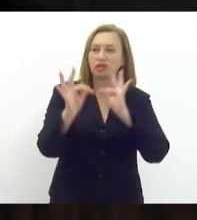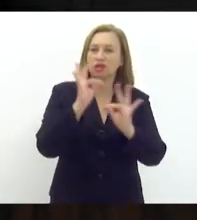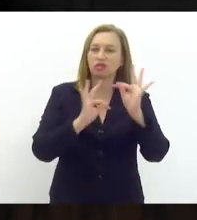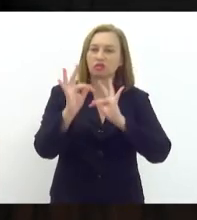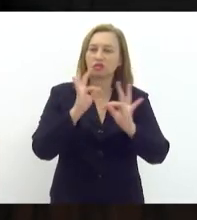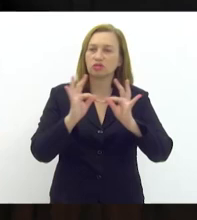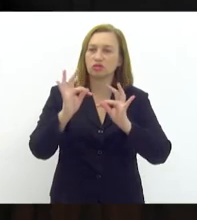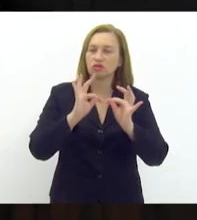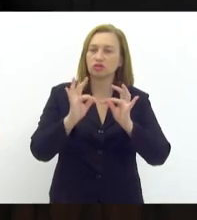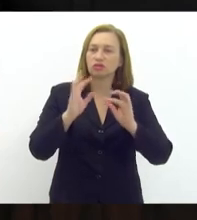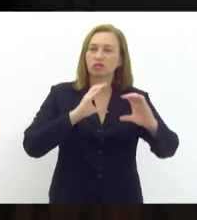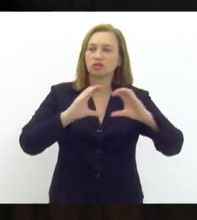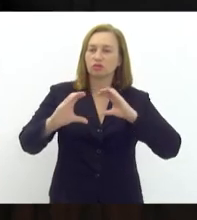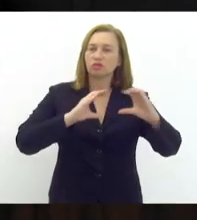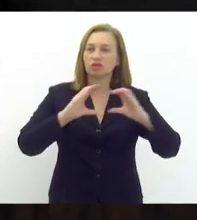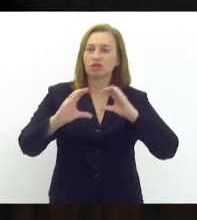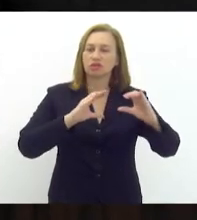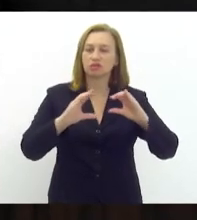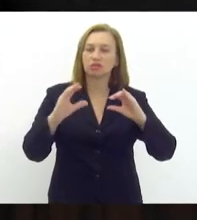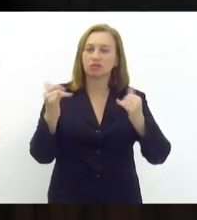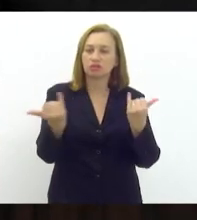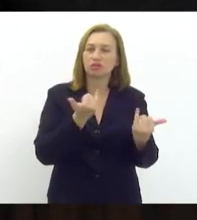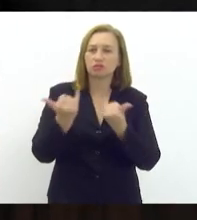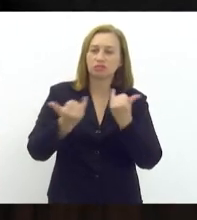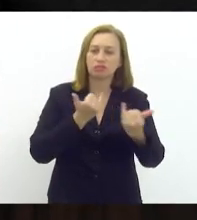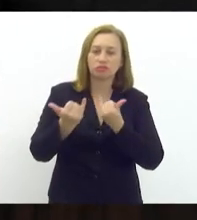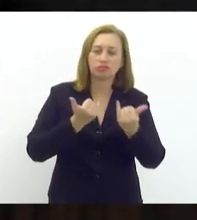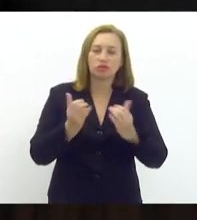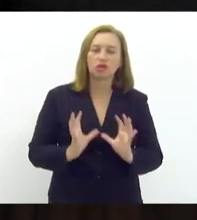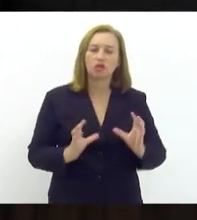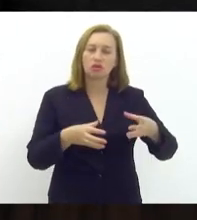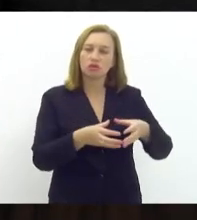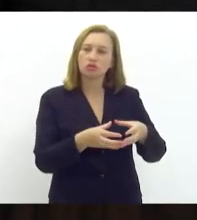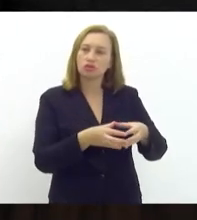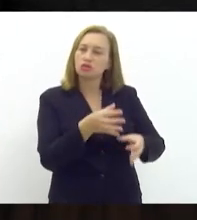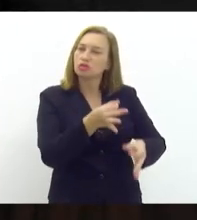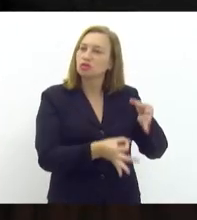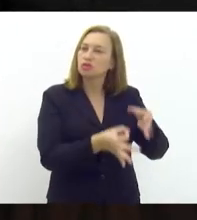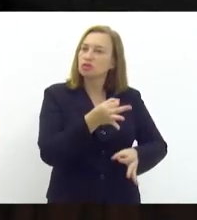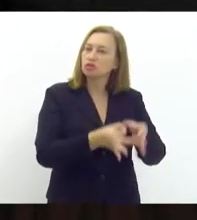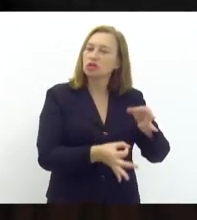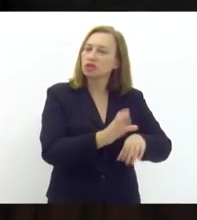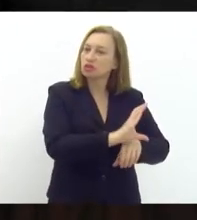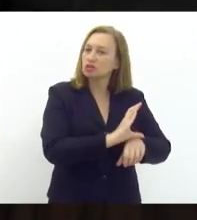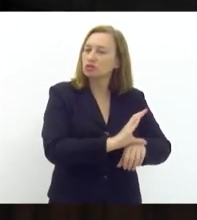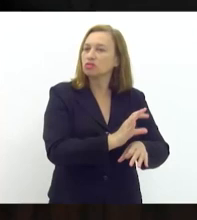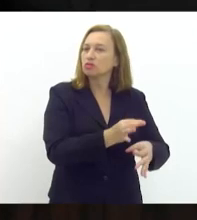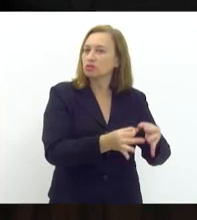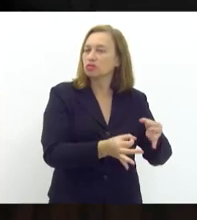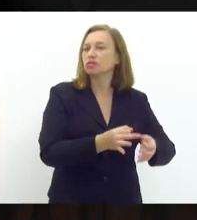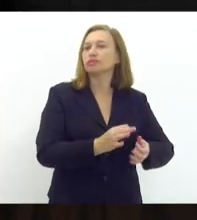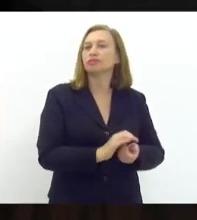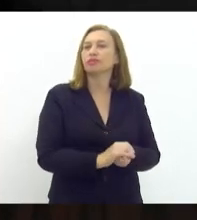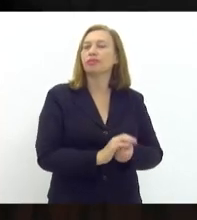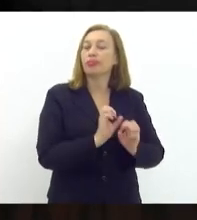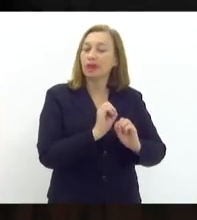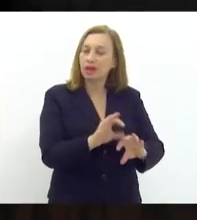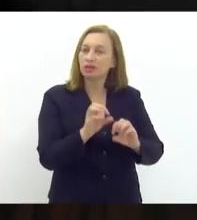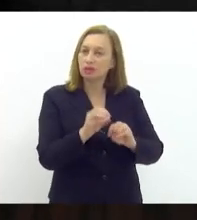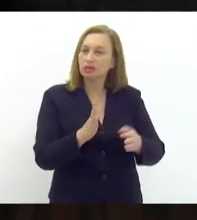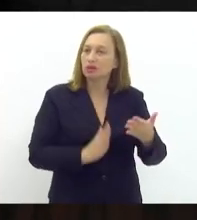informação e da comunicação pareceres das comissões constituições de Justiça pela juridicidade de educação